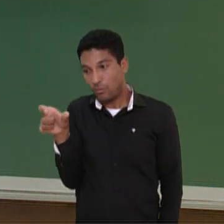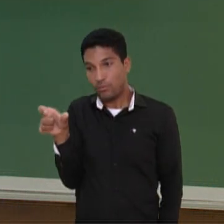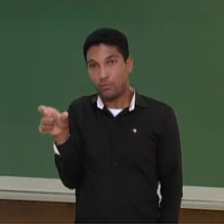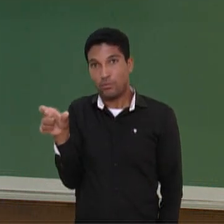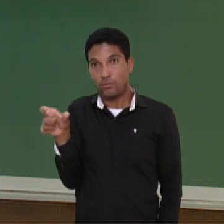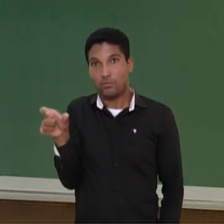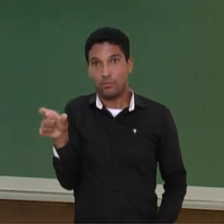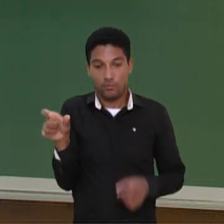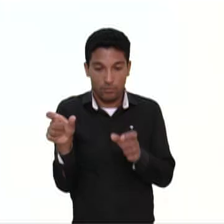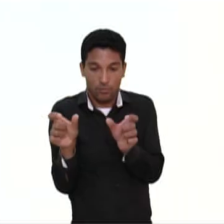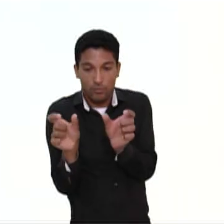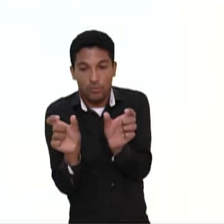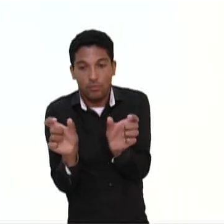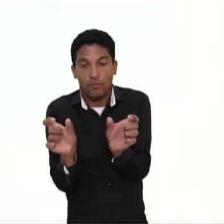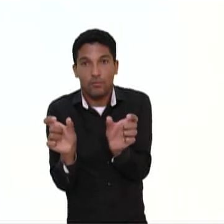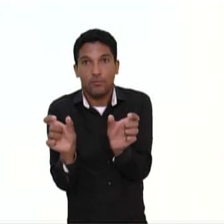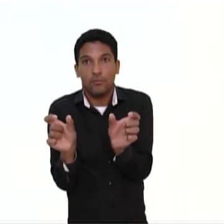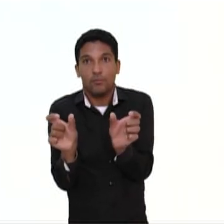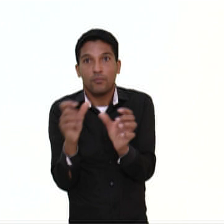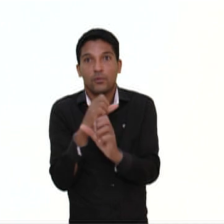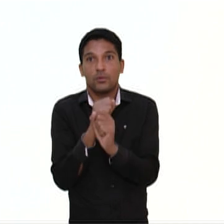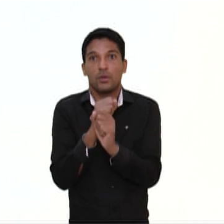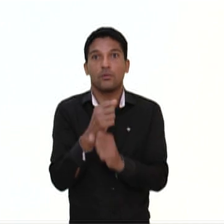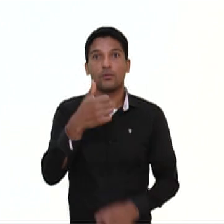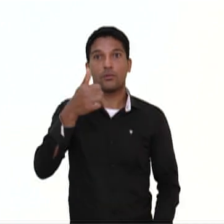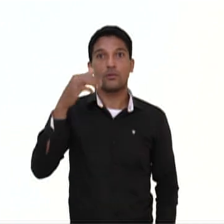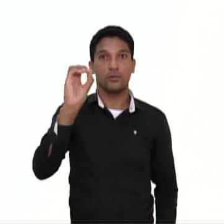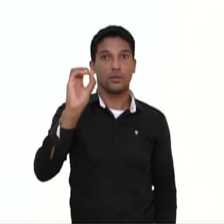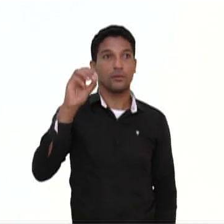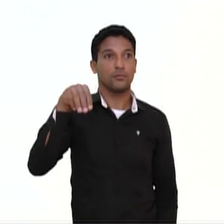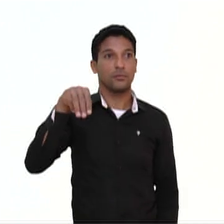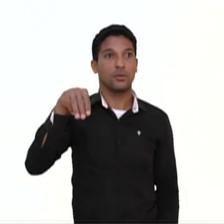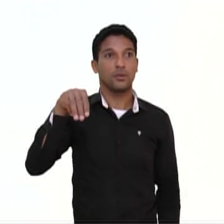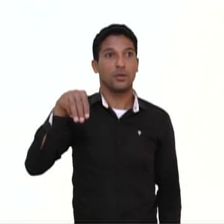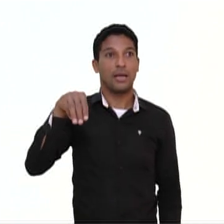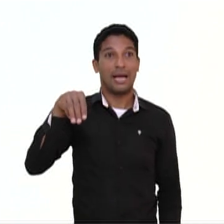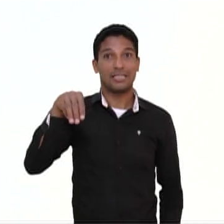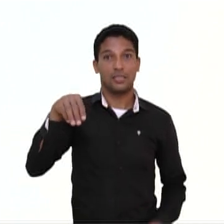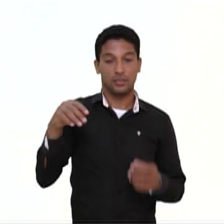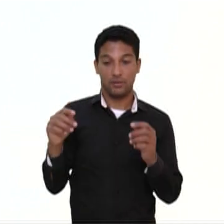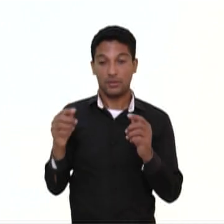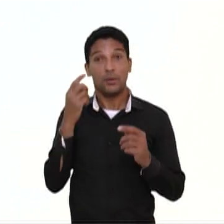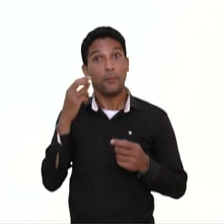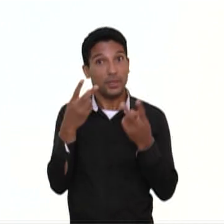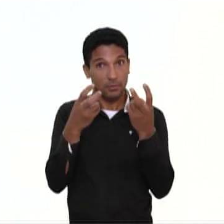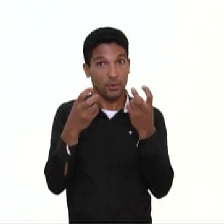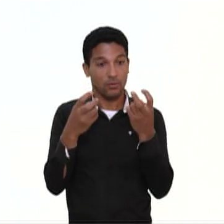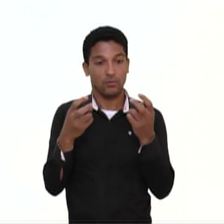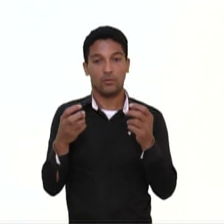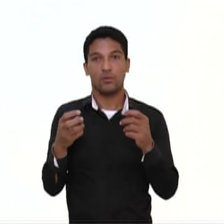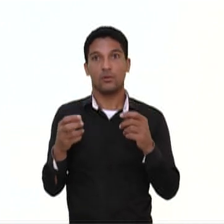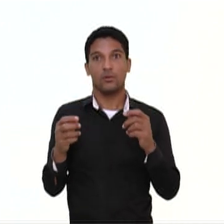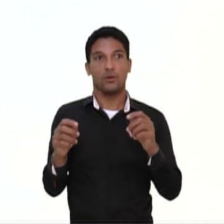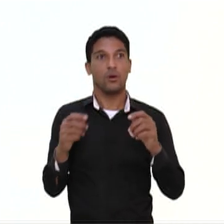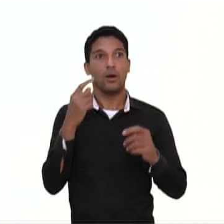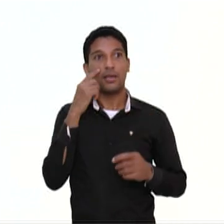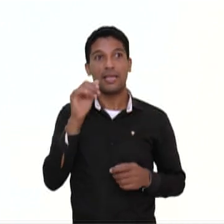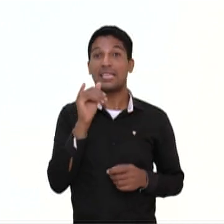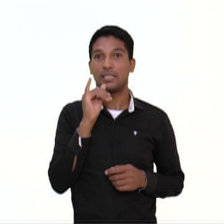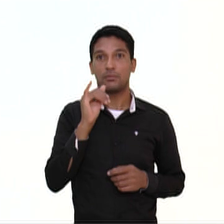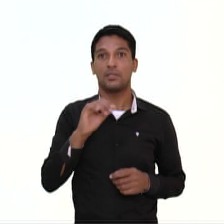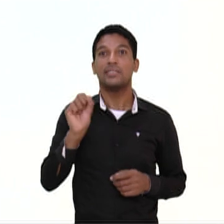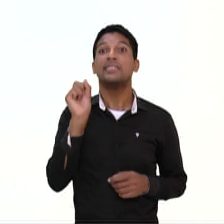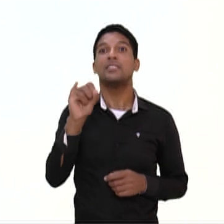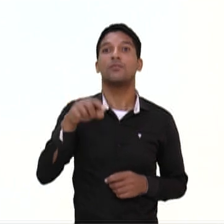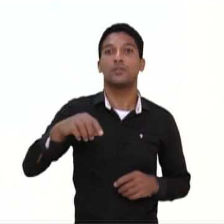meio é onde eu tenho a minha altura máxima, né? Você percebe que você vai caminhando aqui, se você estivesse dentro